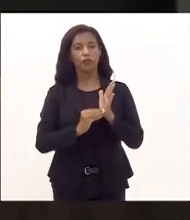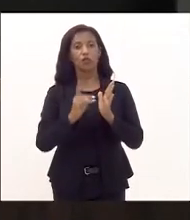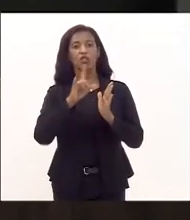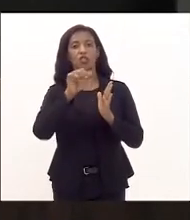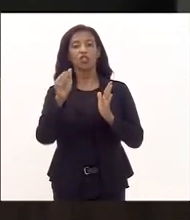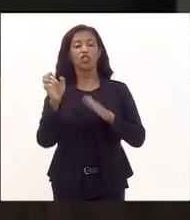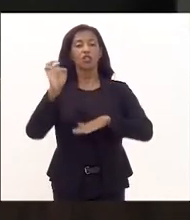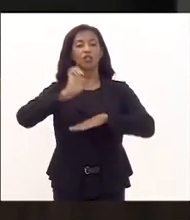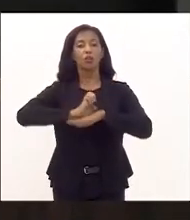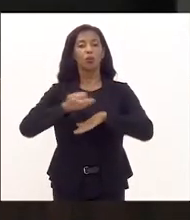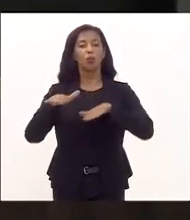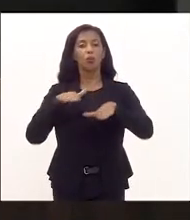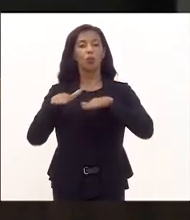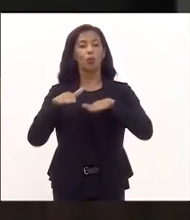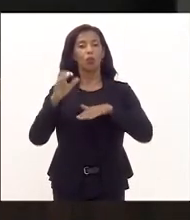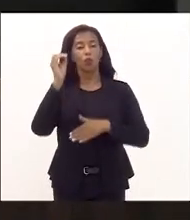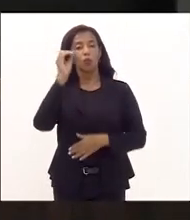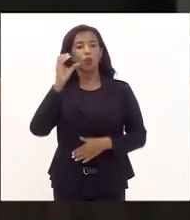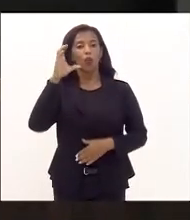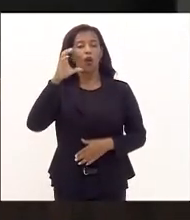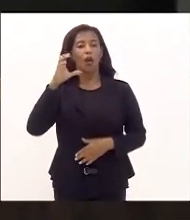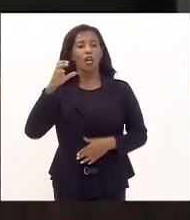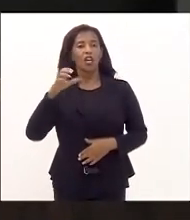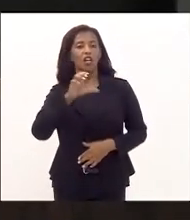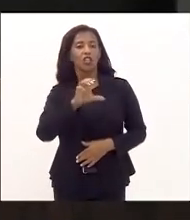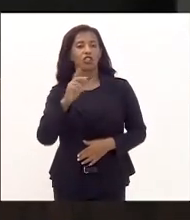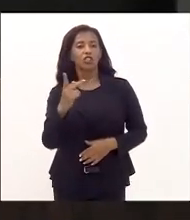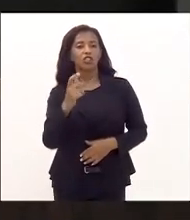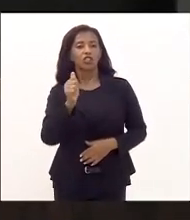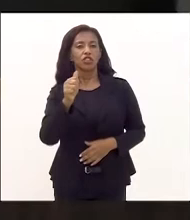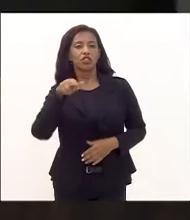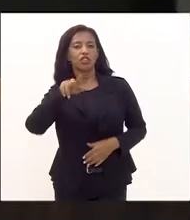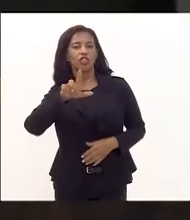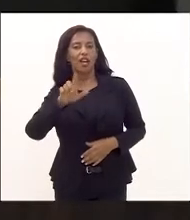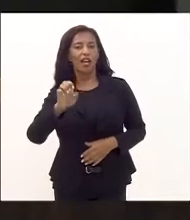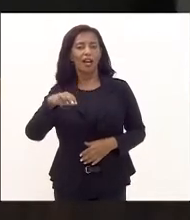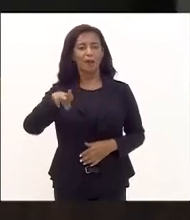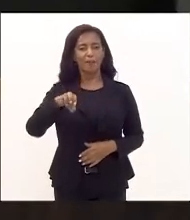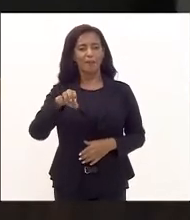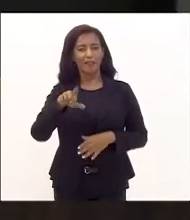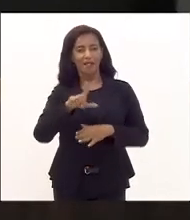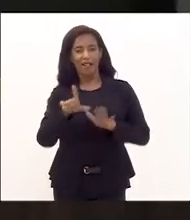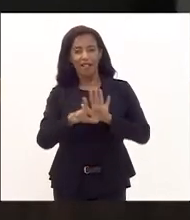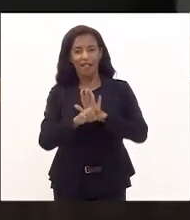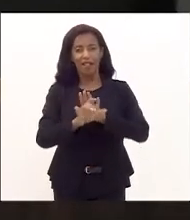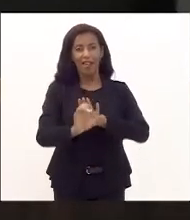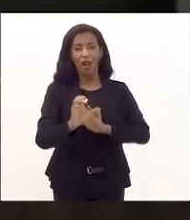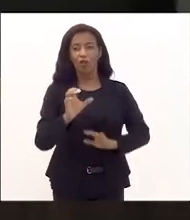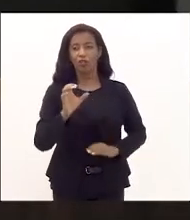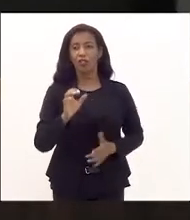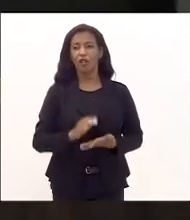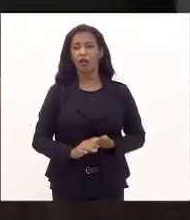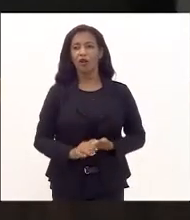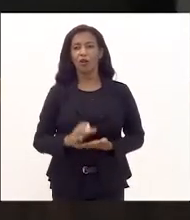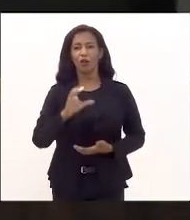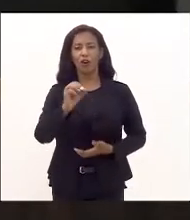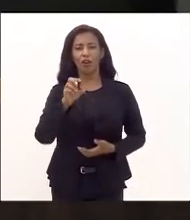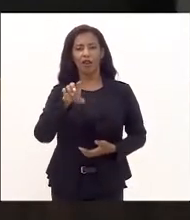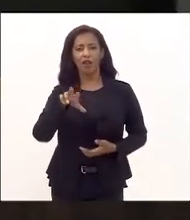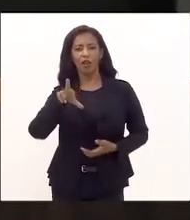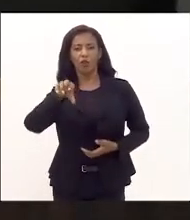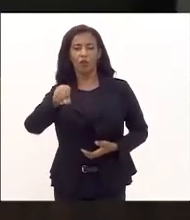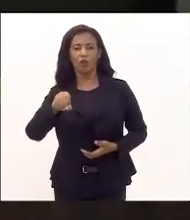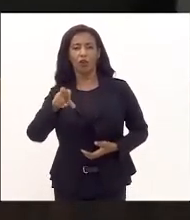Dia Estadual do Movimento Cultural Charme, Lei Corelo, e dá outras